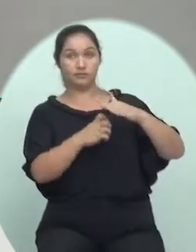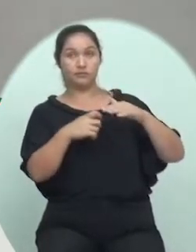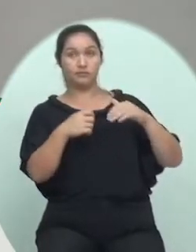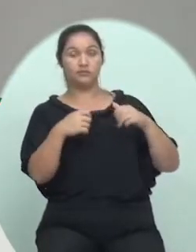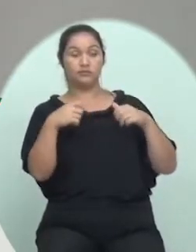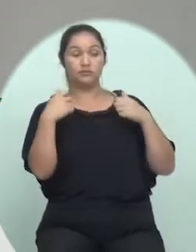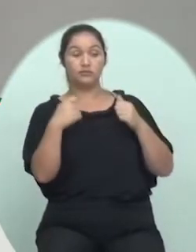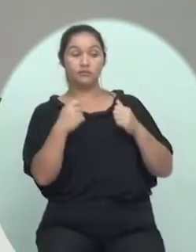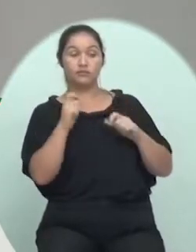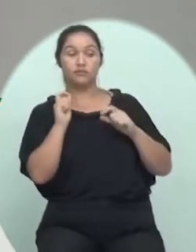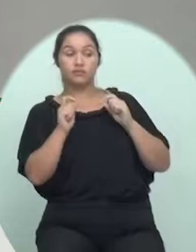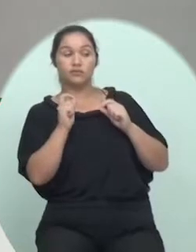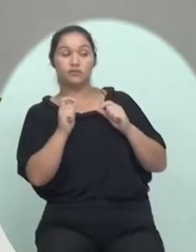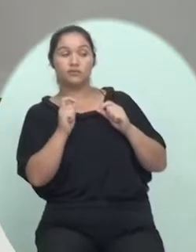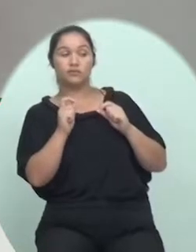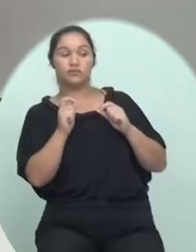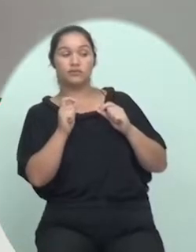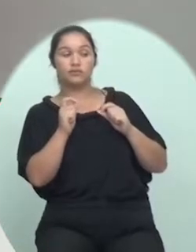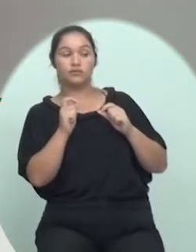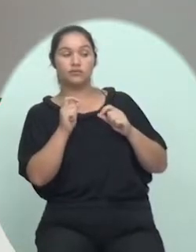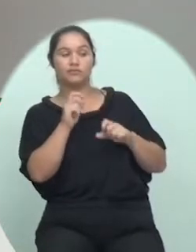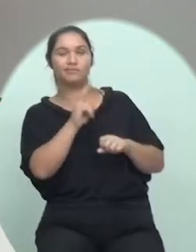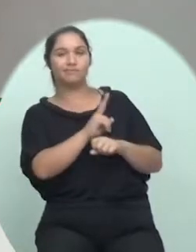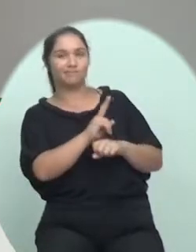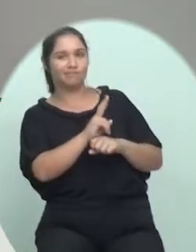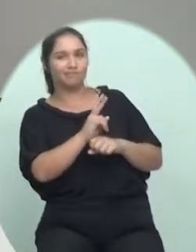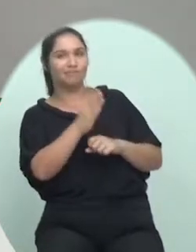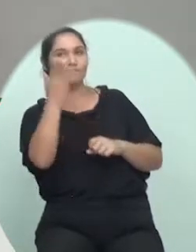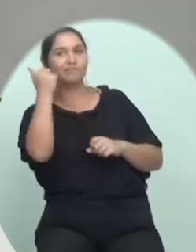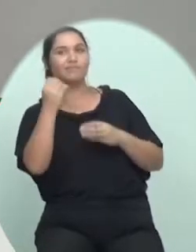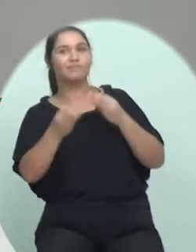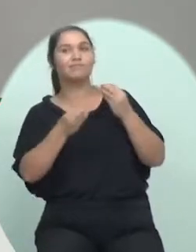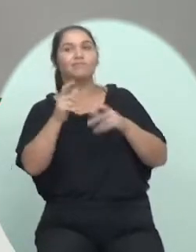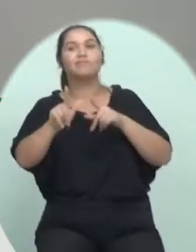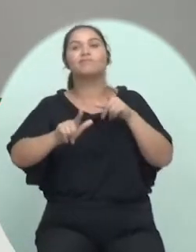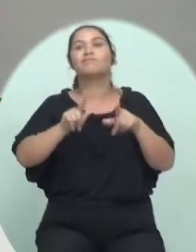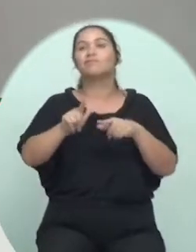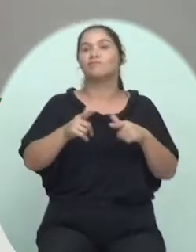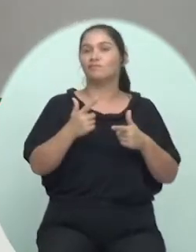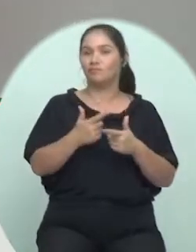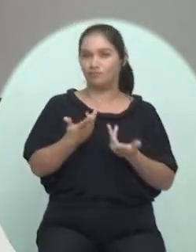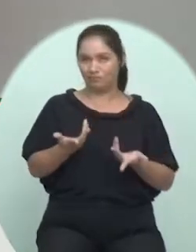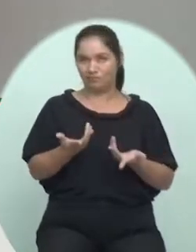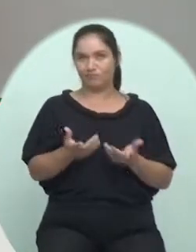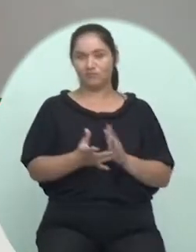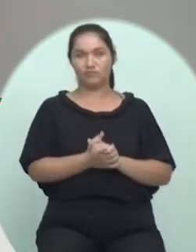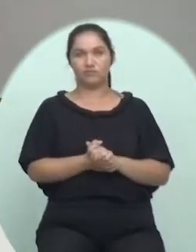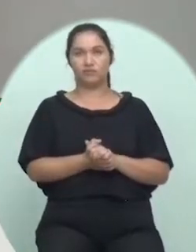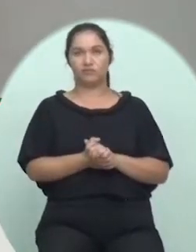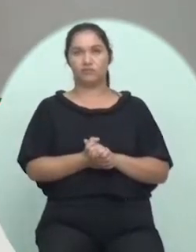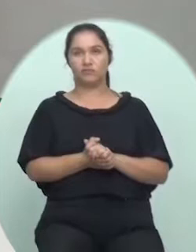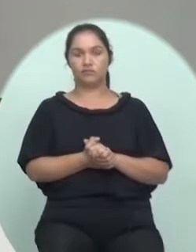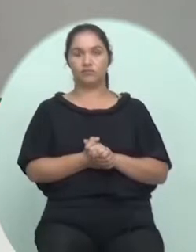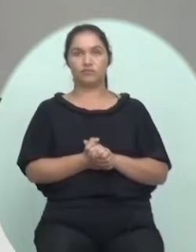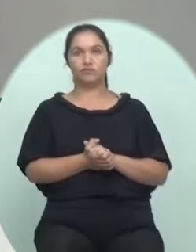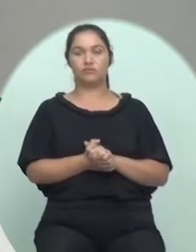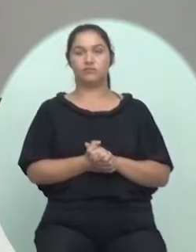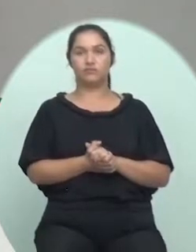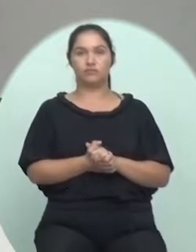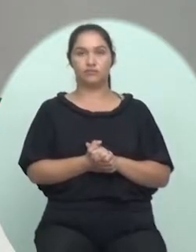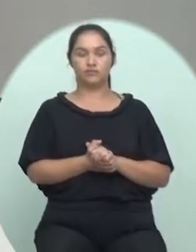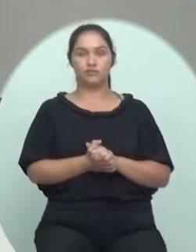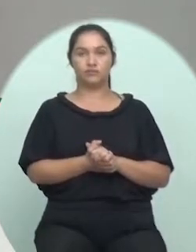apurado. E na medida que se apura os valores, se rateia entre os seus próprios